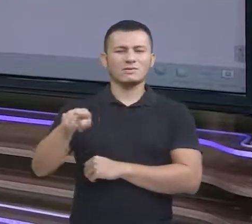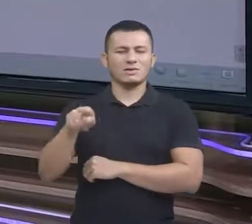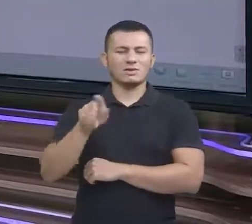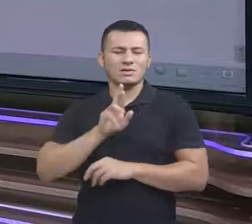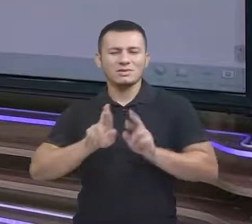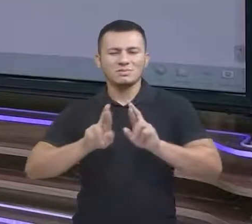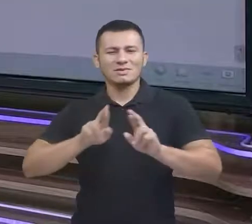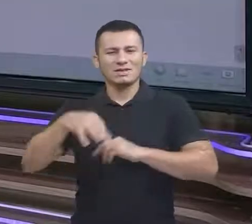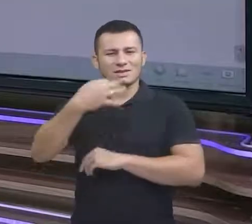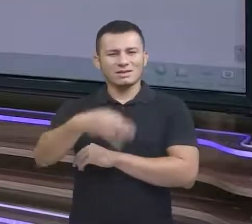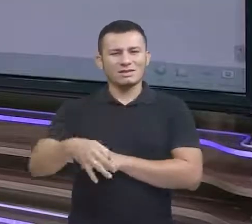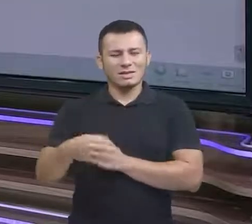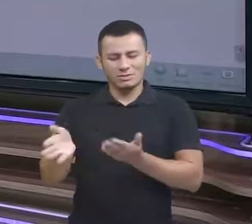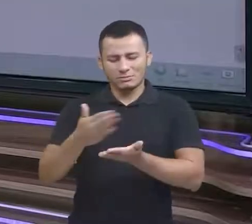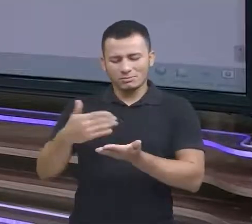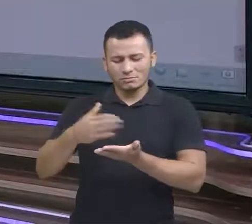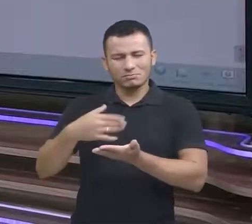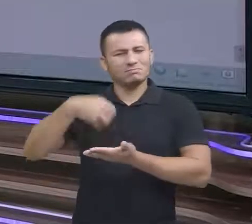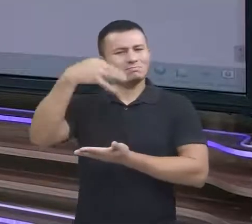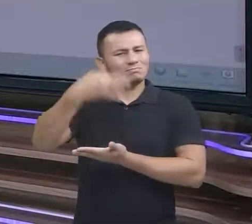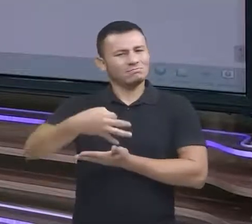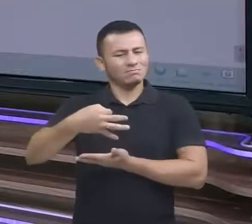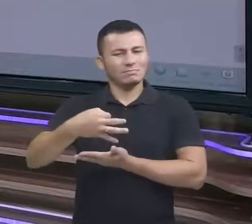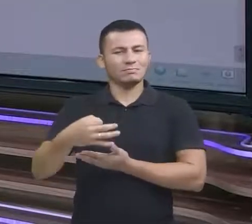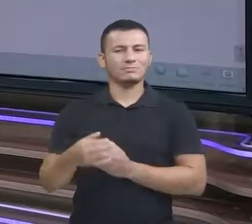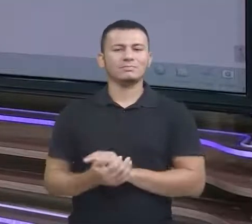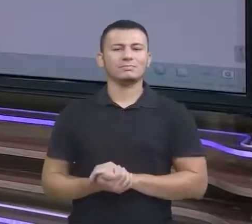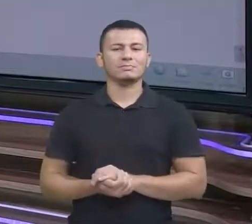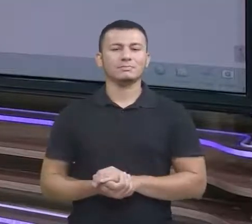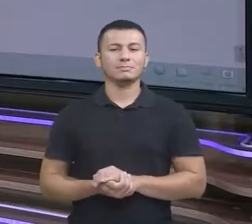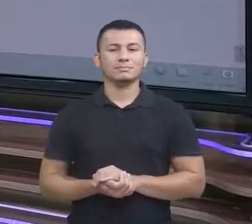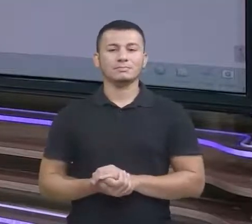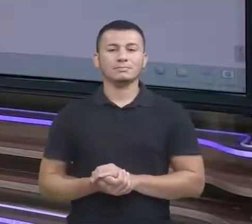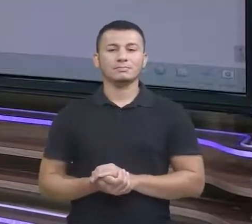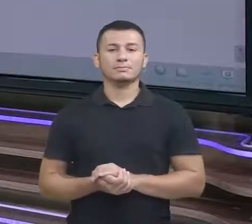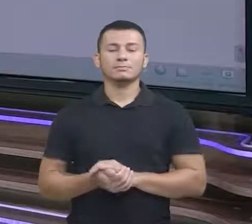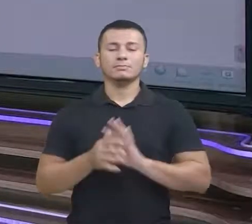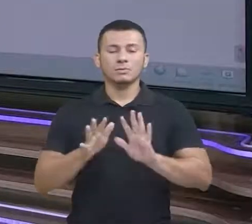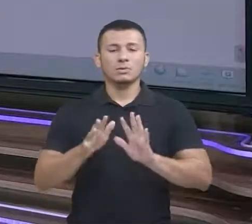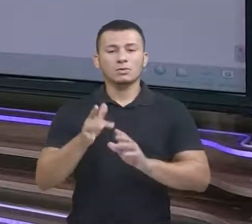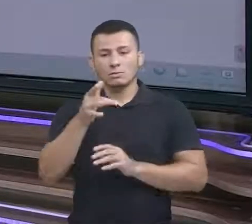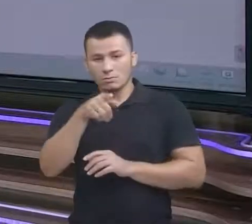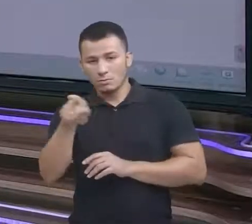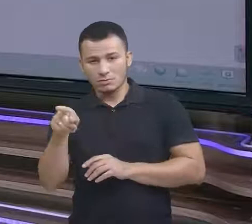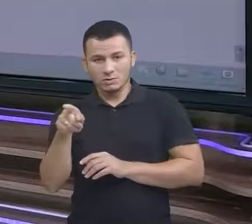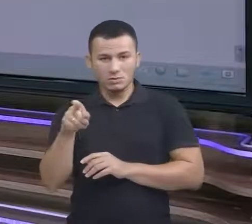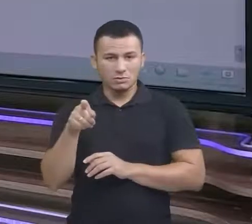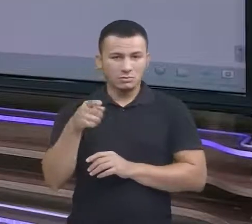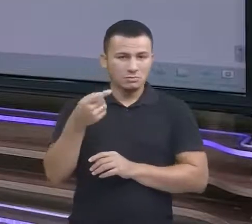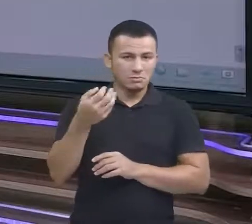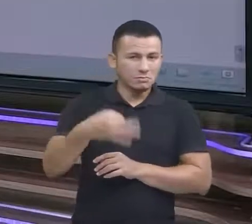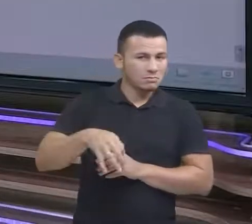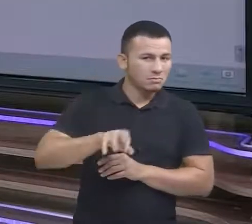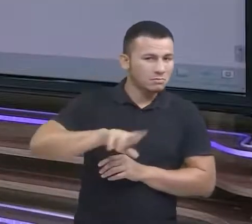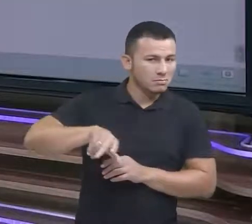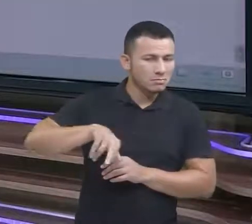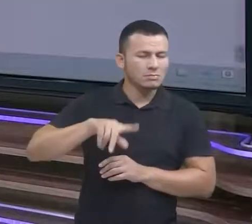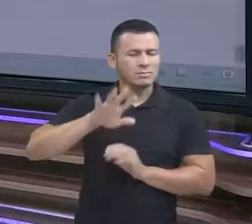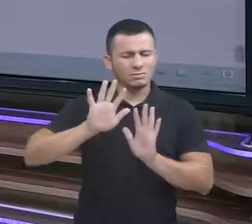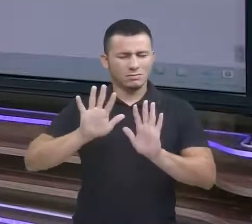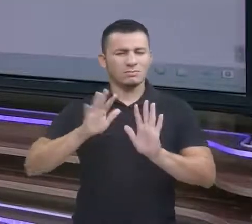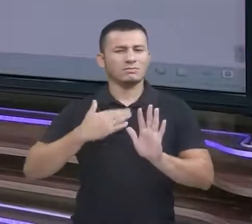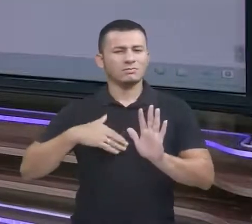caderninho de vocês aí tá tudo bonitinho mas para quem não acertou vamos o nosso